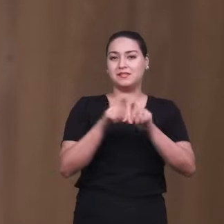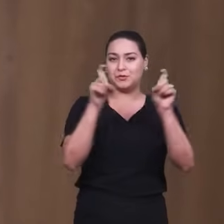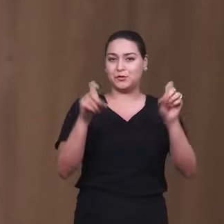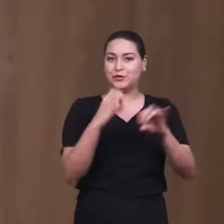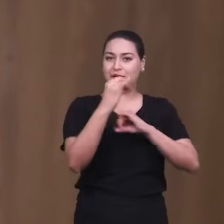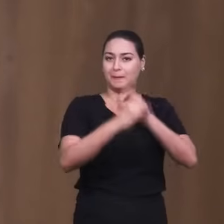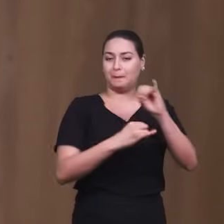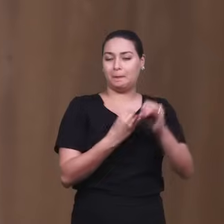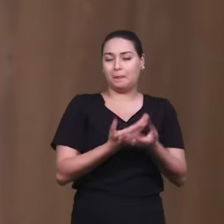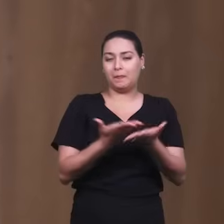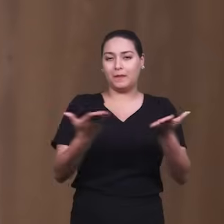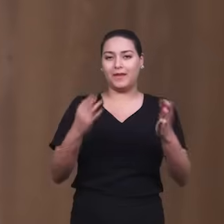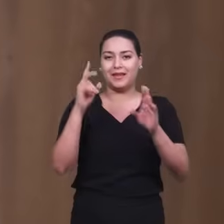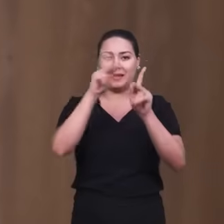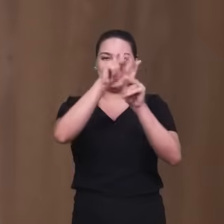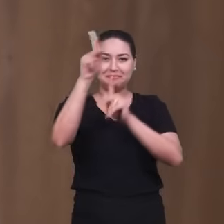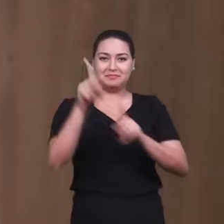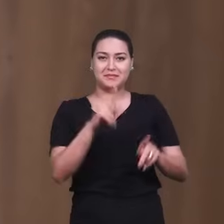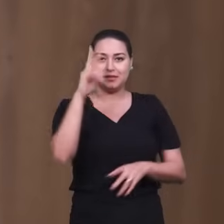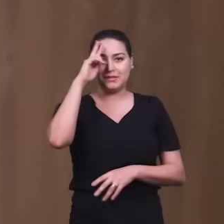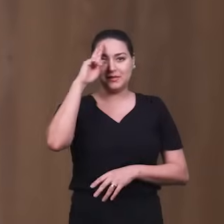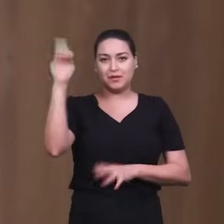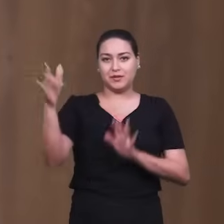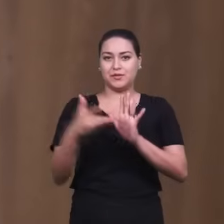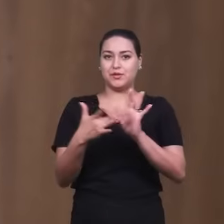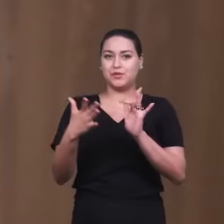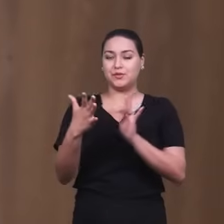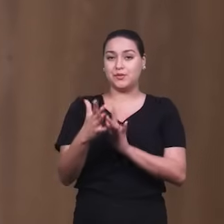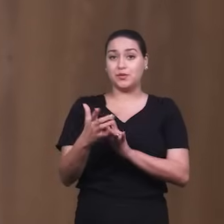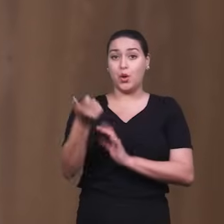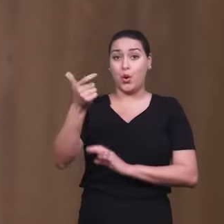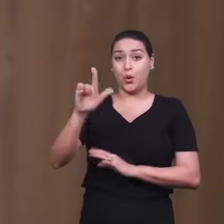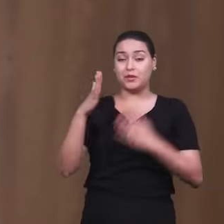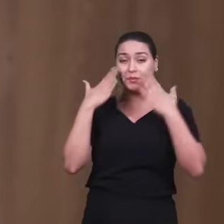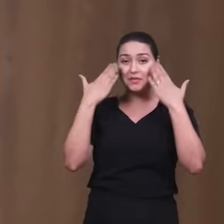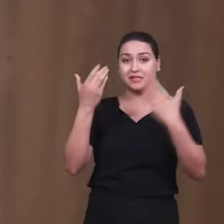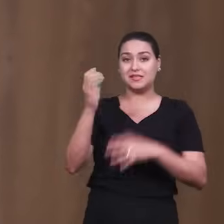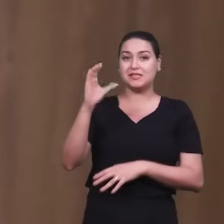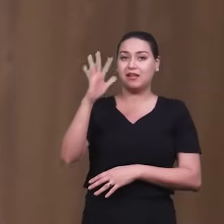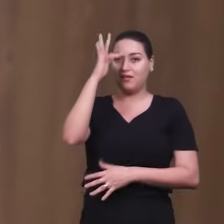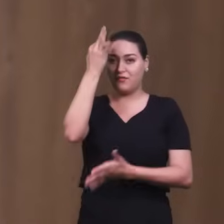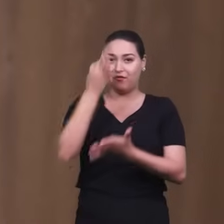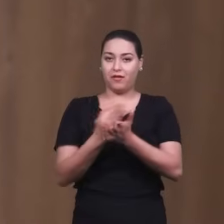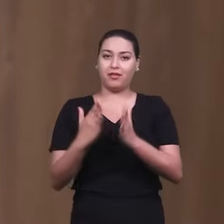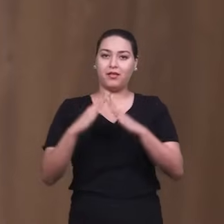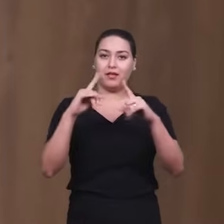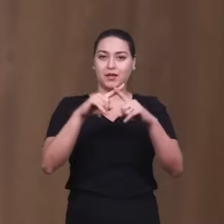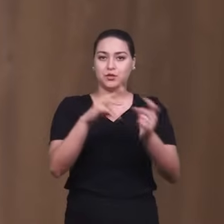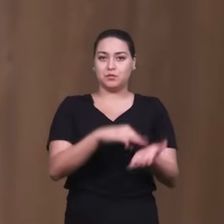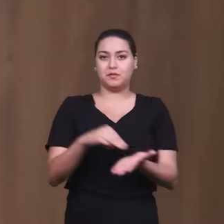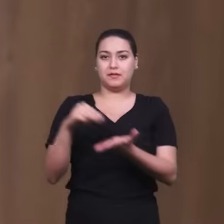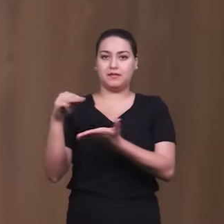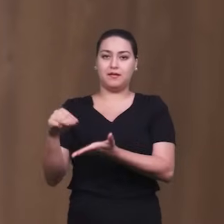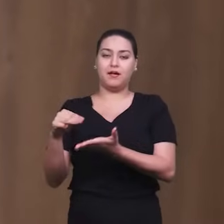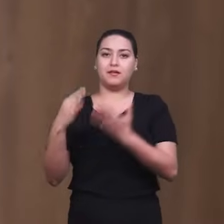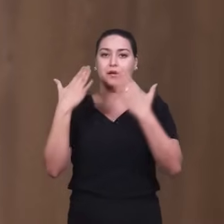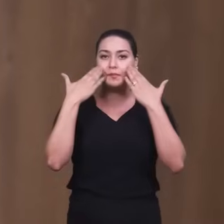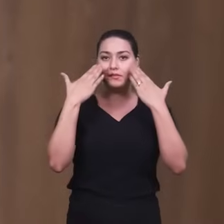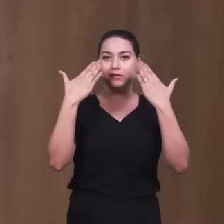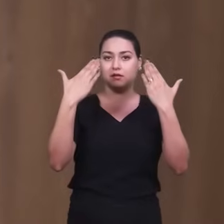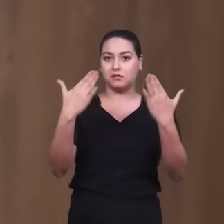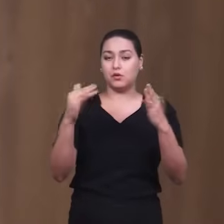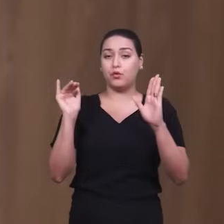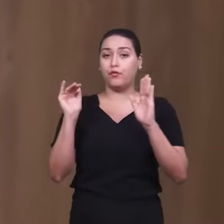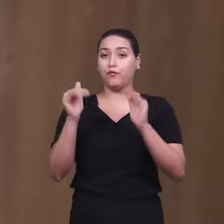Senhor Jesus. Nós estamos iniciando mais um episódio do programa Ciência e Fé da Igreja Cristã Maranata. Um programa que